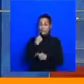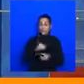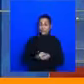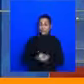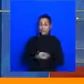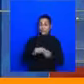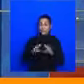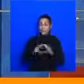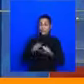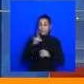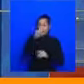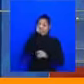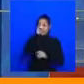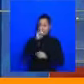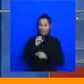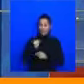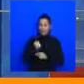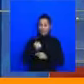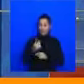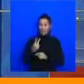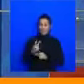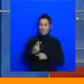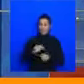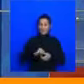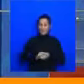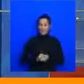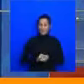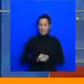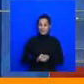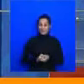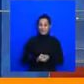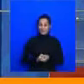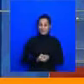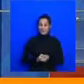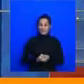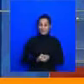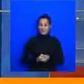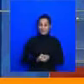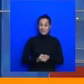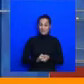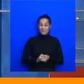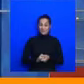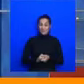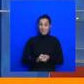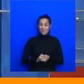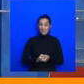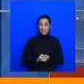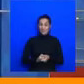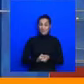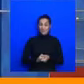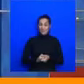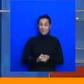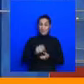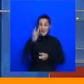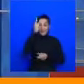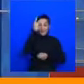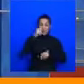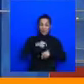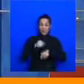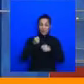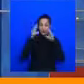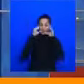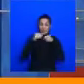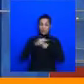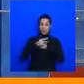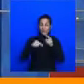sexta-feira. Bola amarela 82, amarela 82. Amanhã às 8